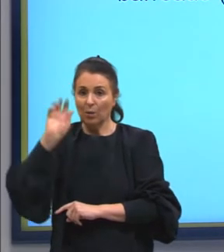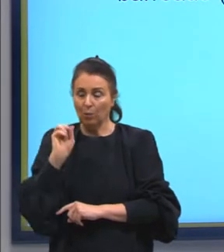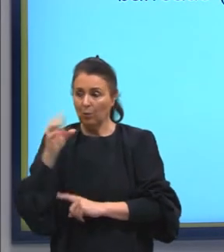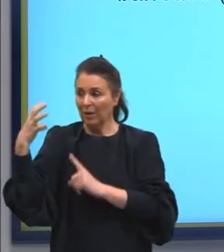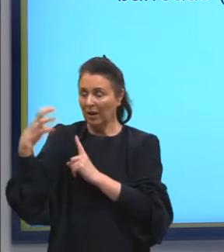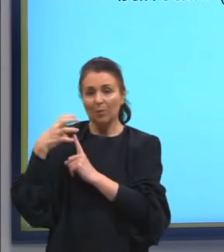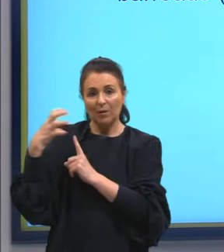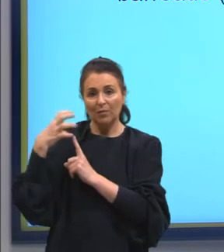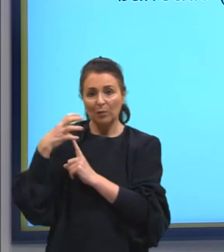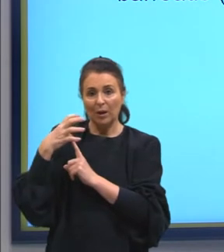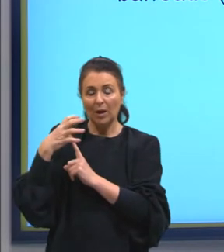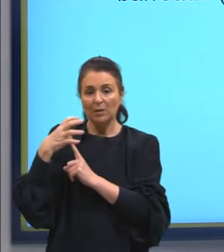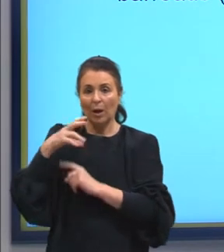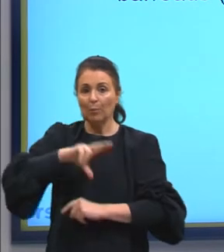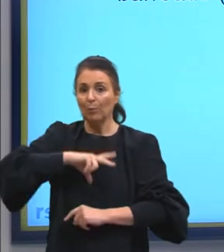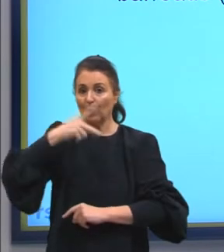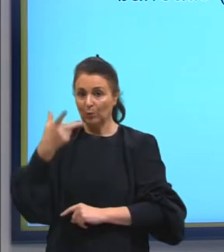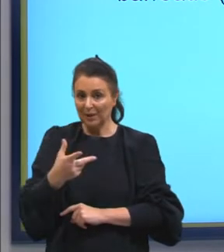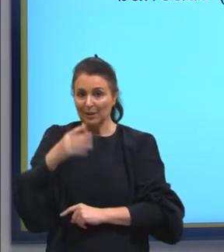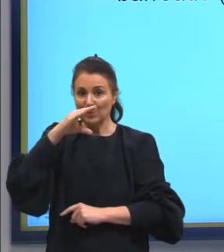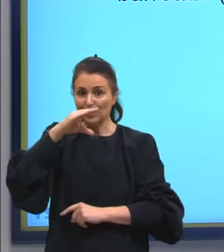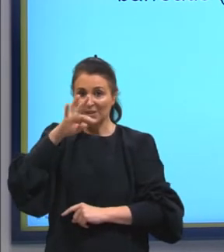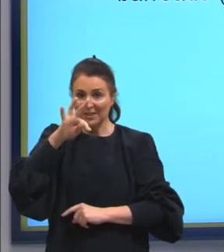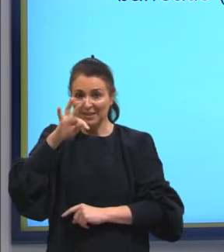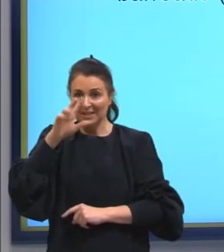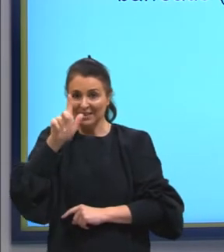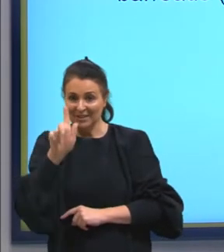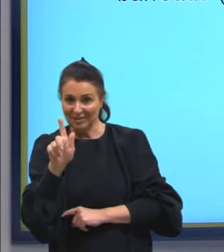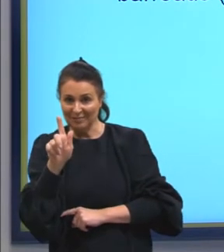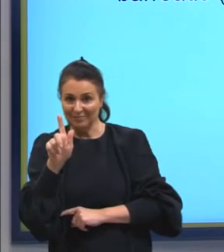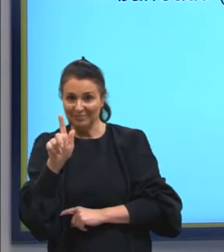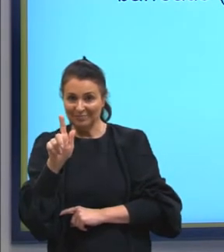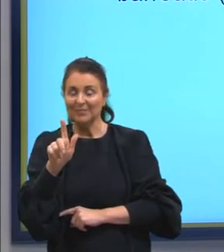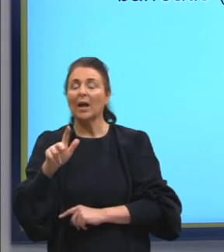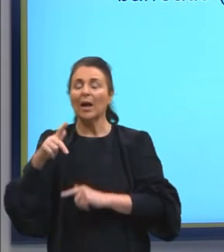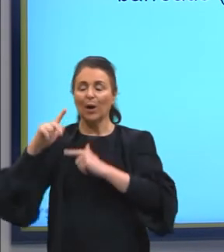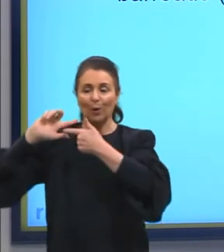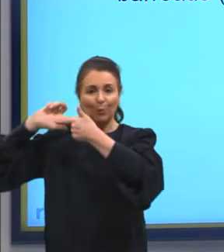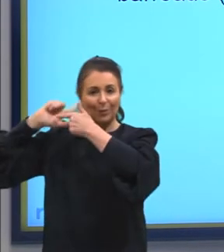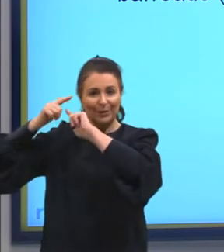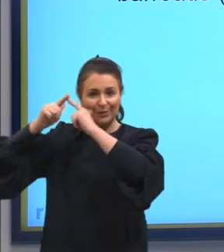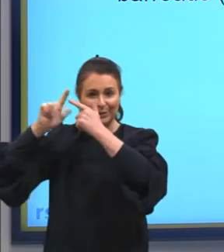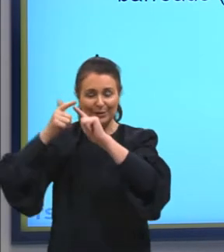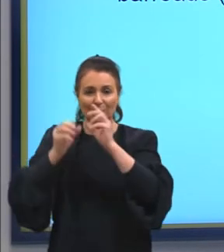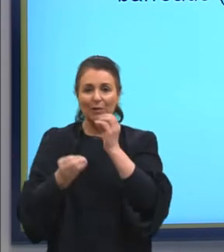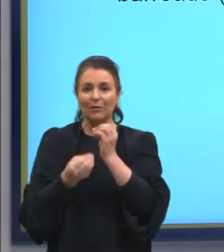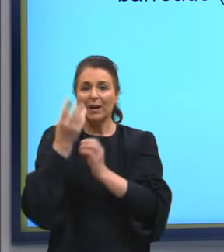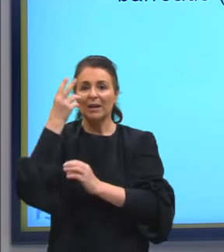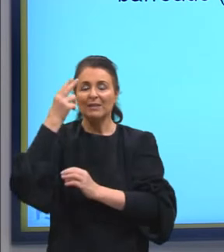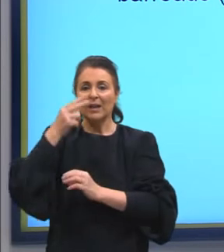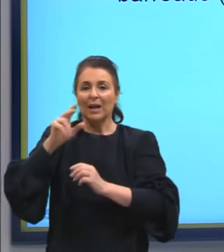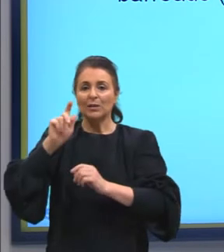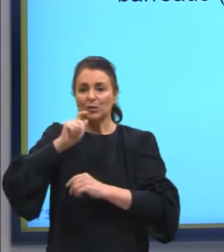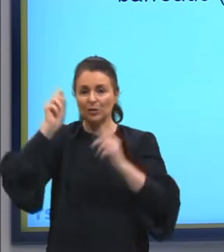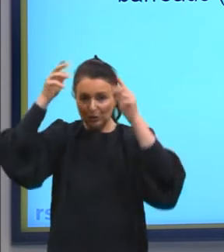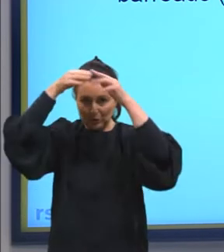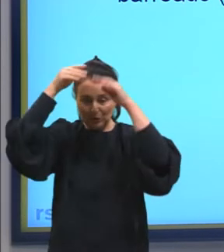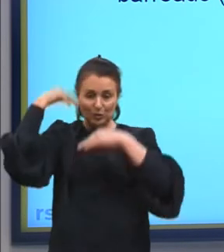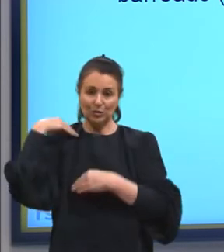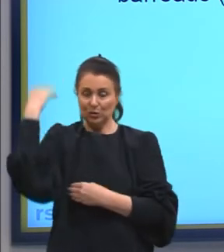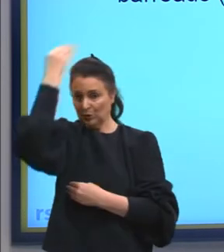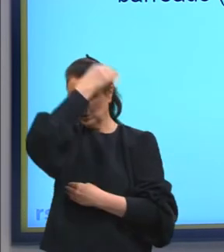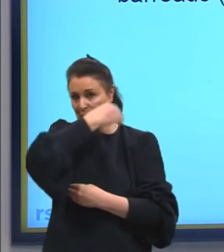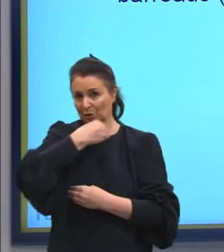nossos CTGs que tem essa tradição, é uma influência portuguesa, Festa da Nócia dos Navegantes aqui em Porto Alegre, mês de